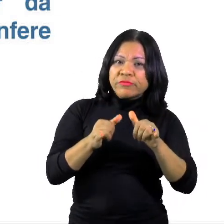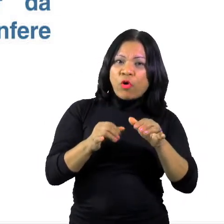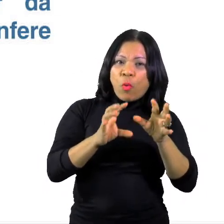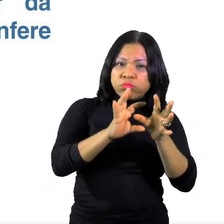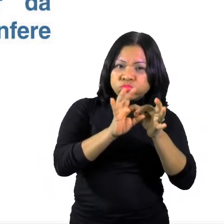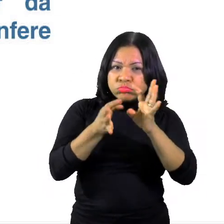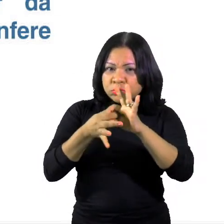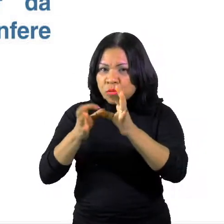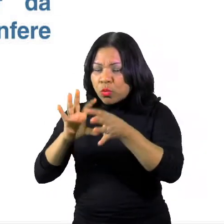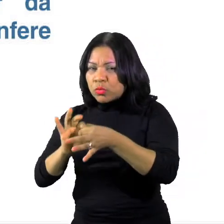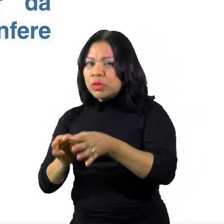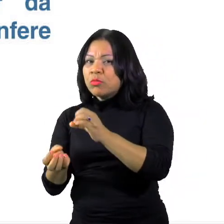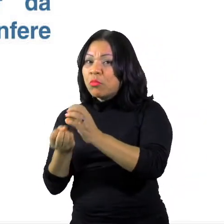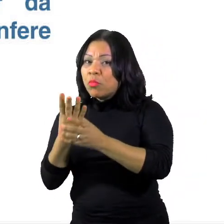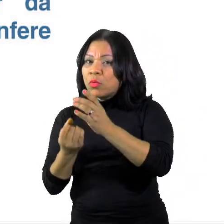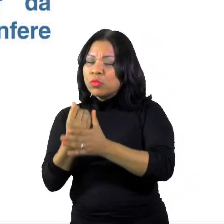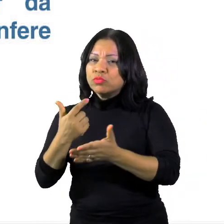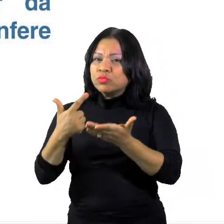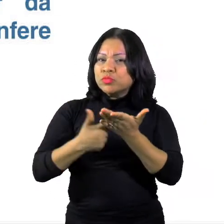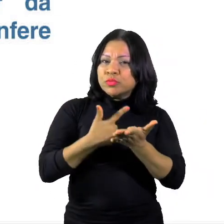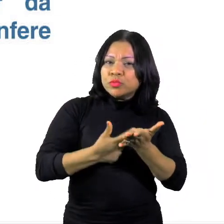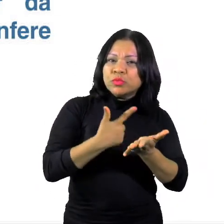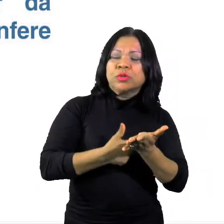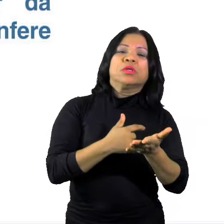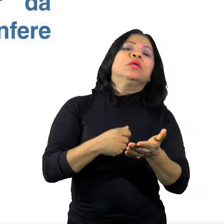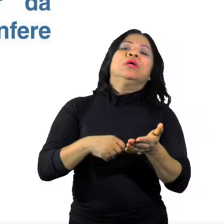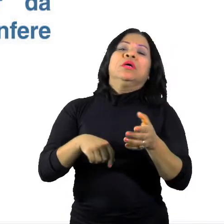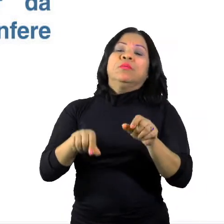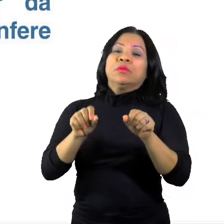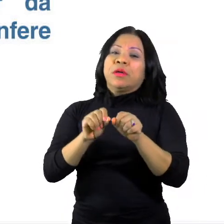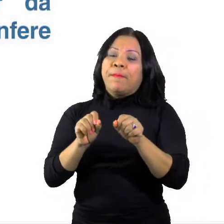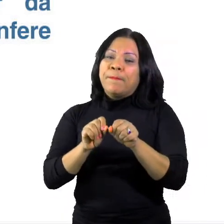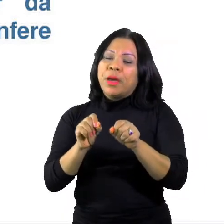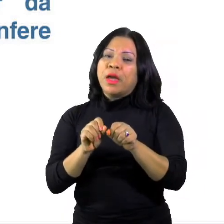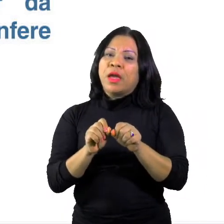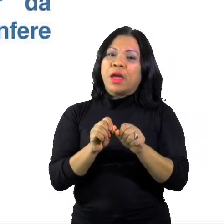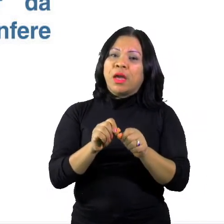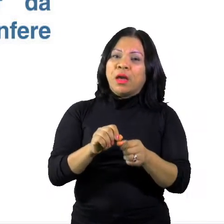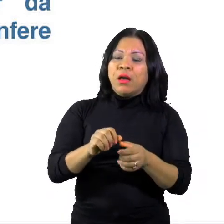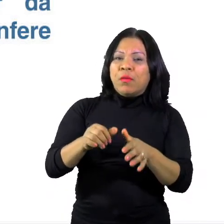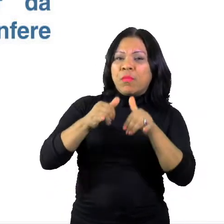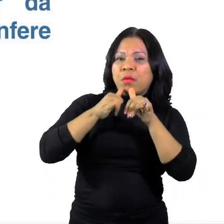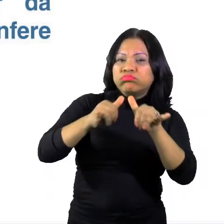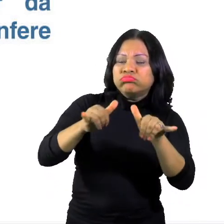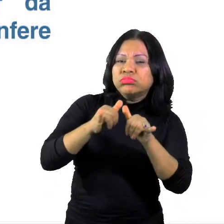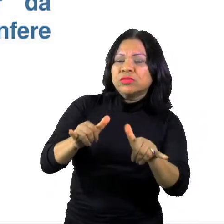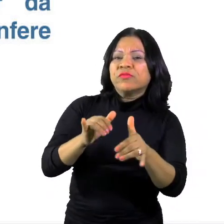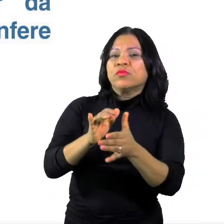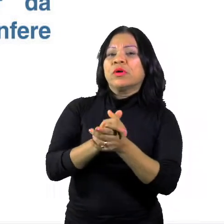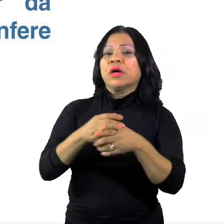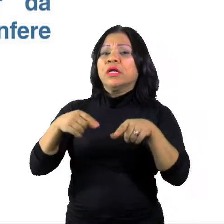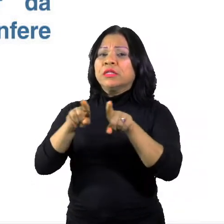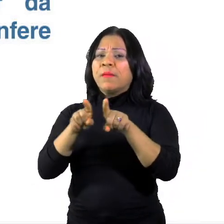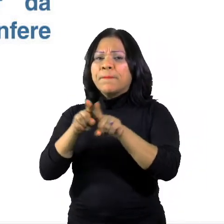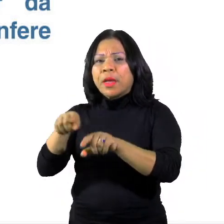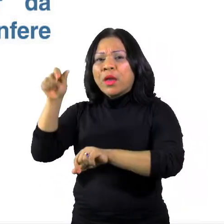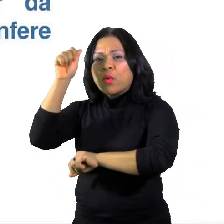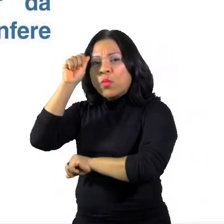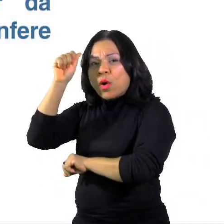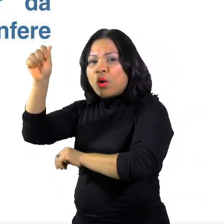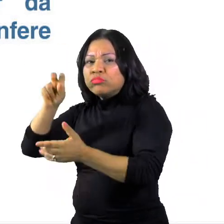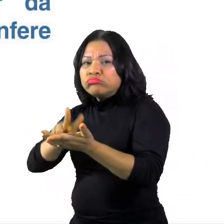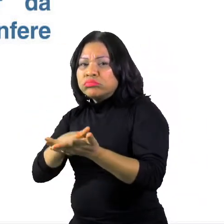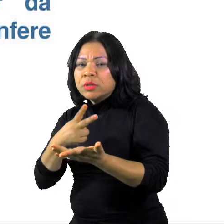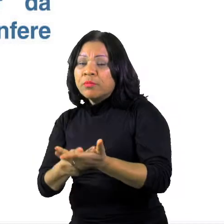da obra, dados de divulgação e a avaliação, a interpretação do autor da resenha ou de